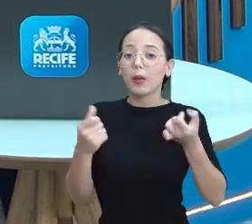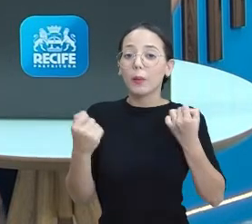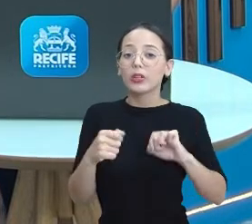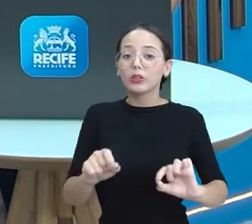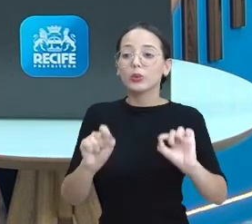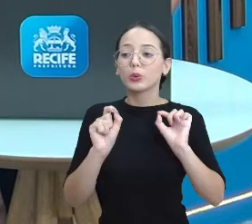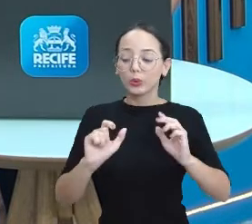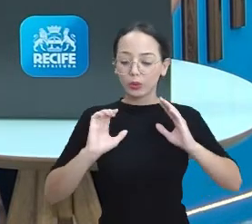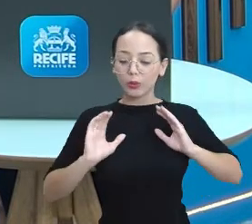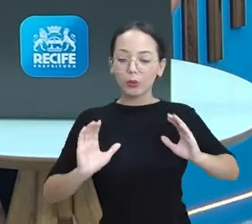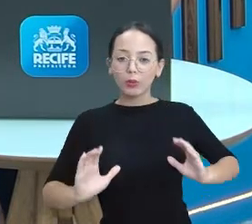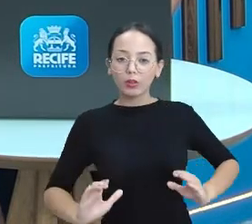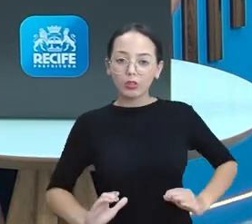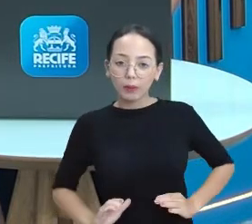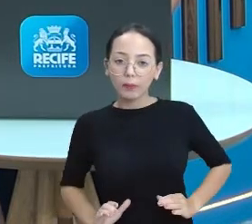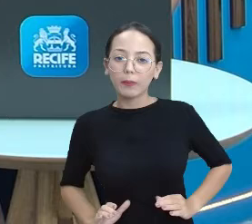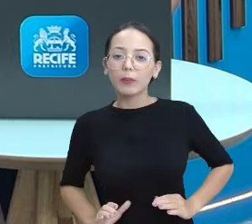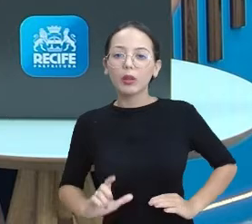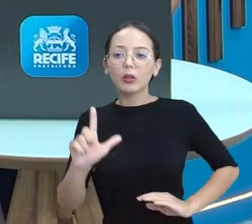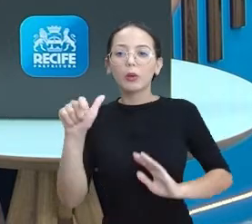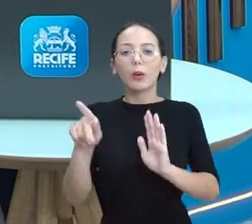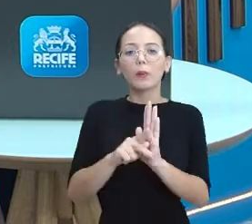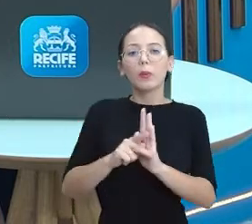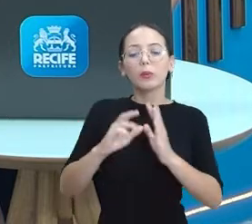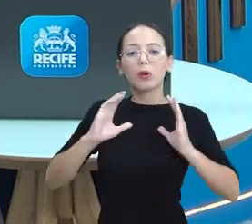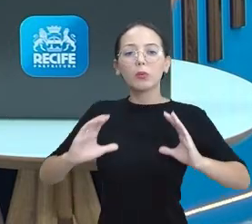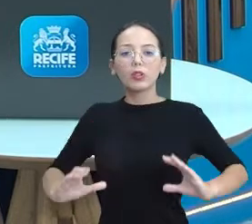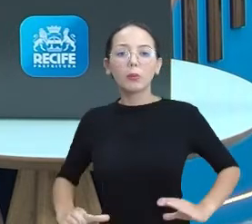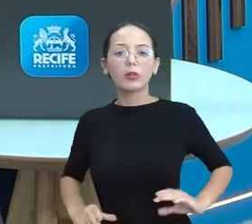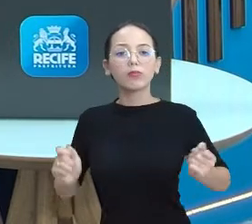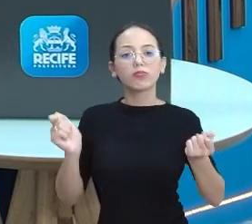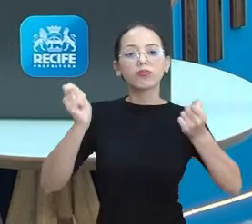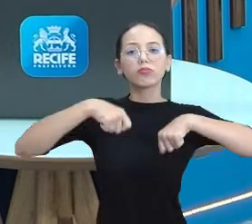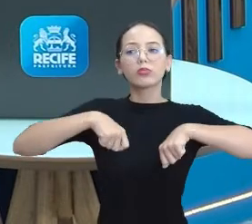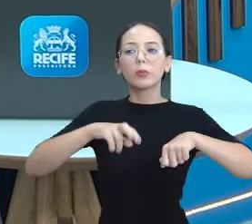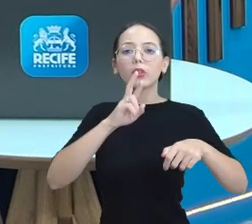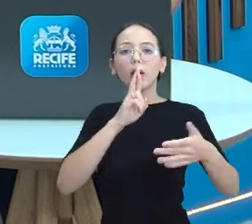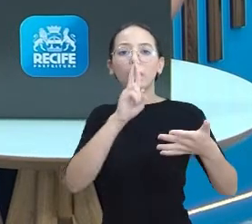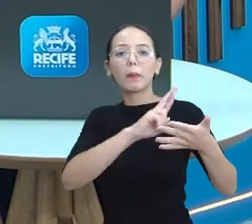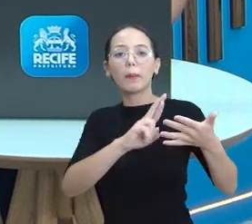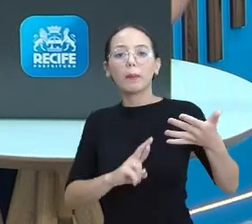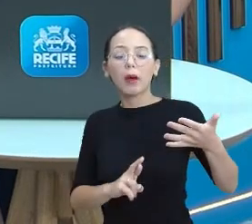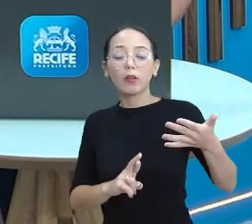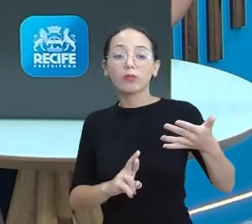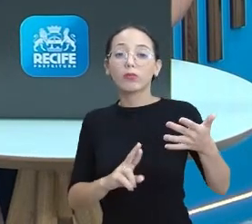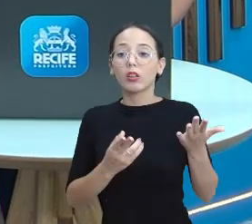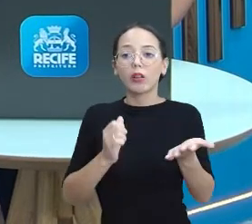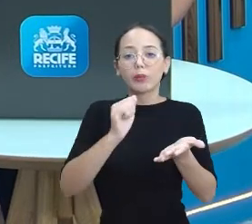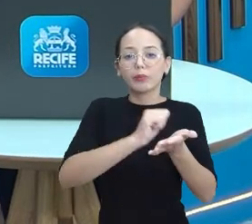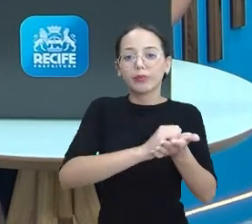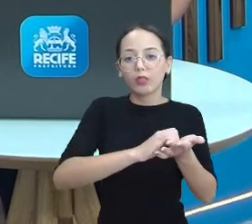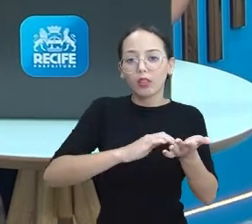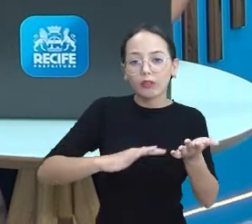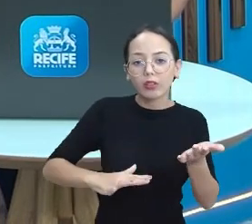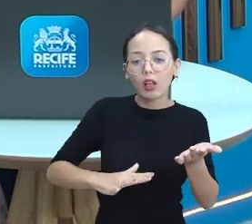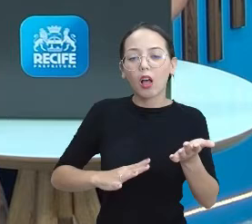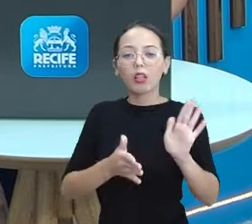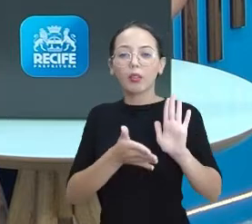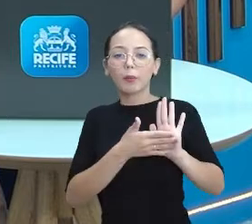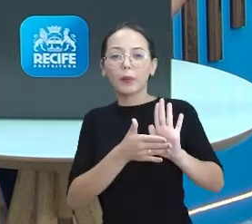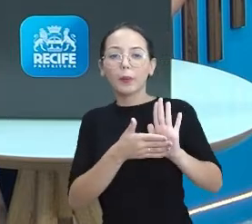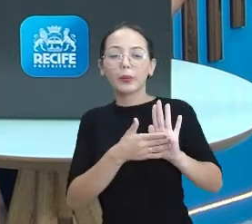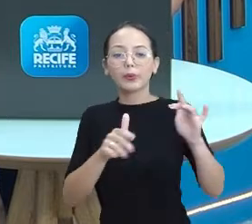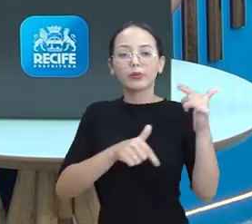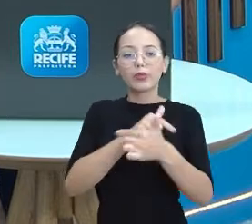que o comportamento seja um comportamento que possibilite essas respostas. Então, em uma atividade, numa proposta